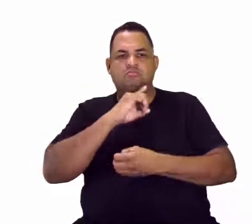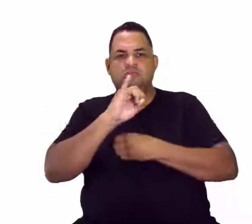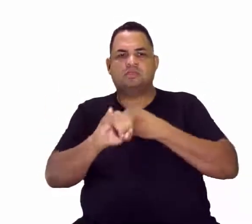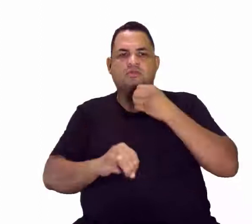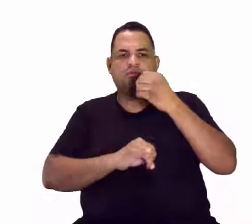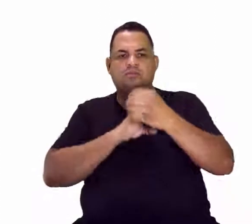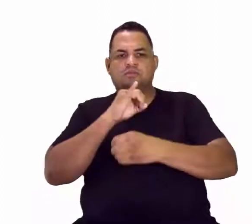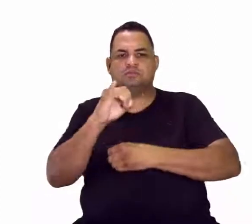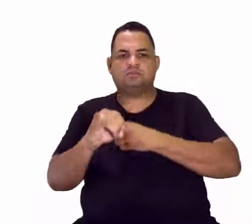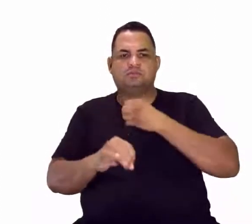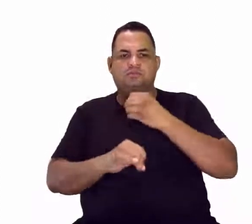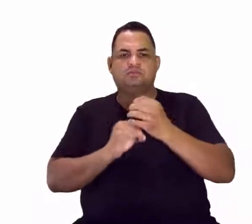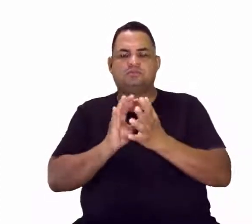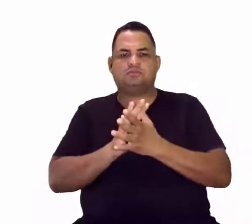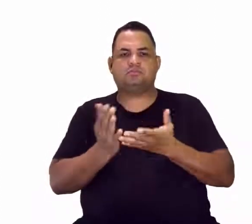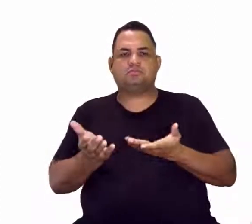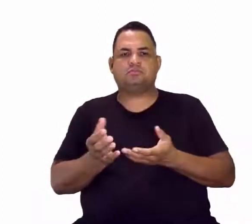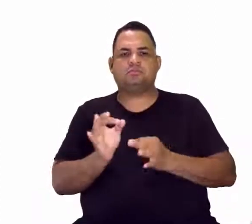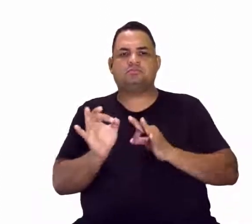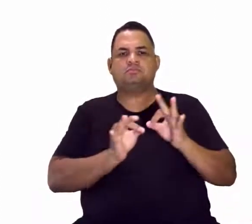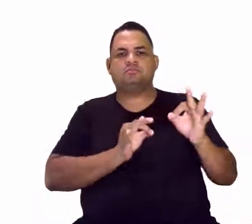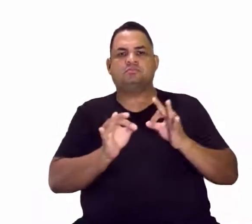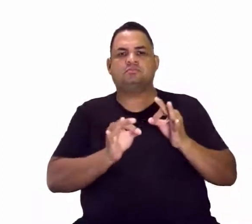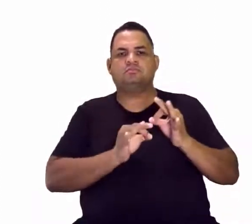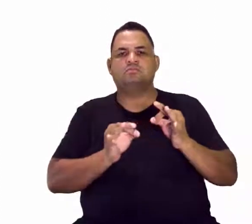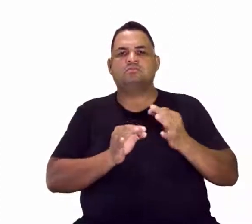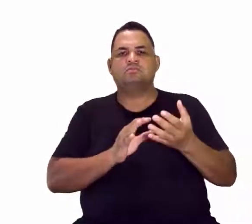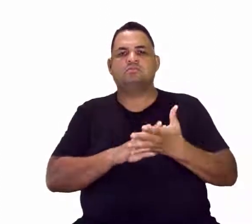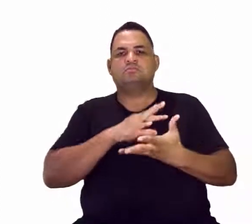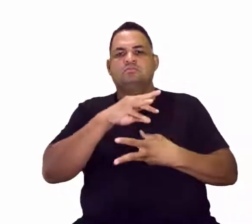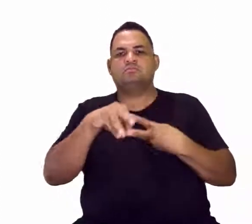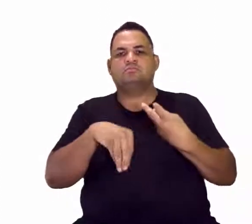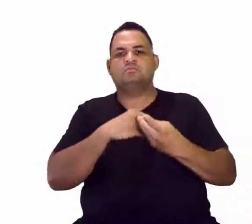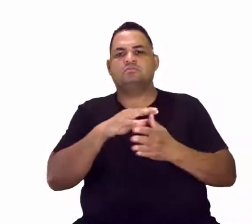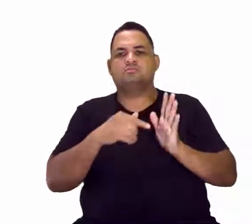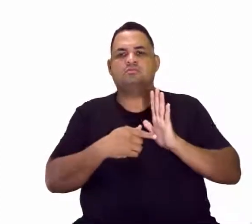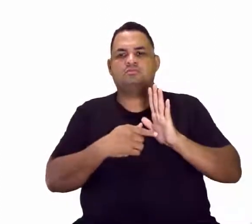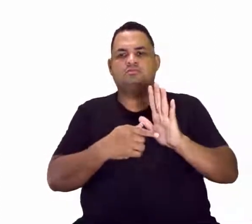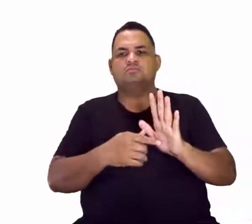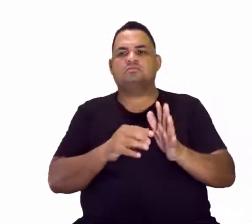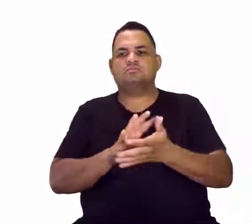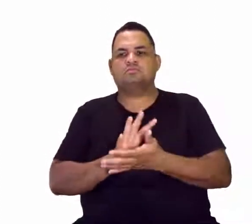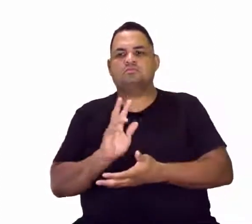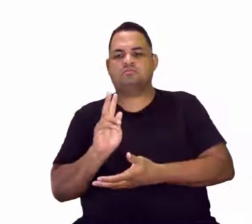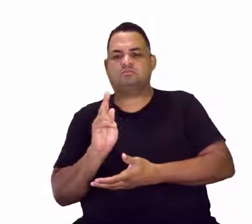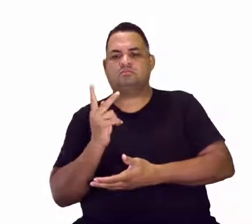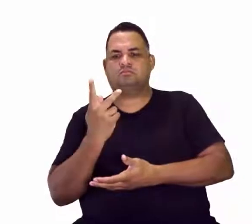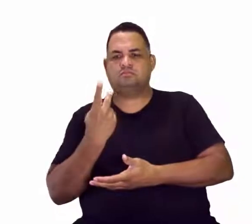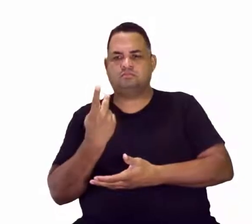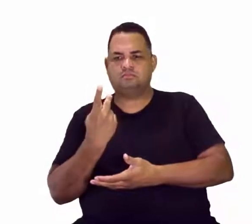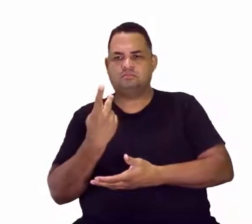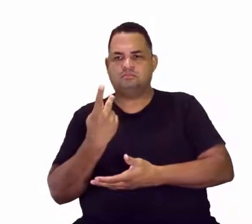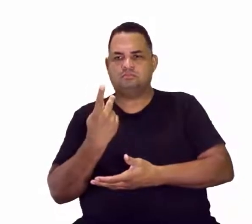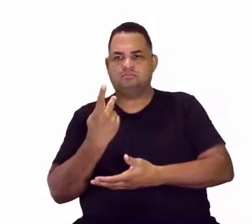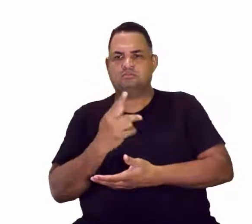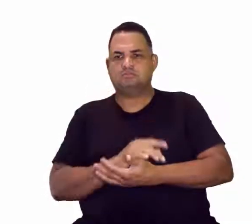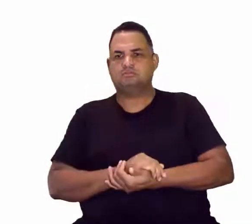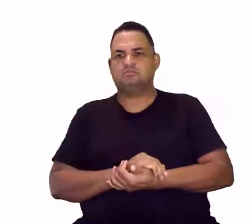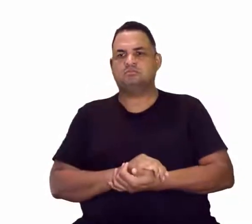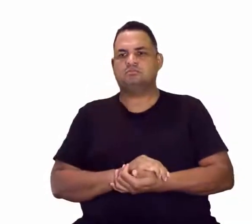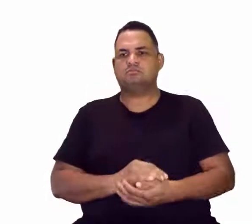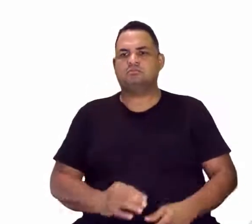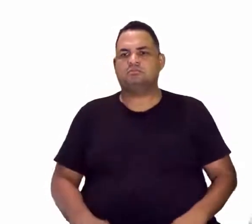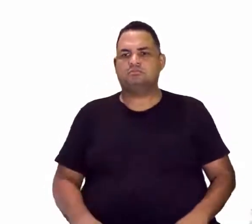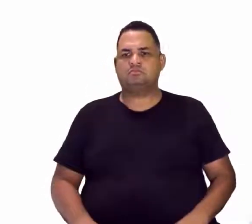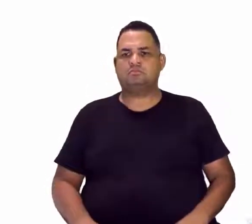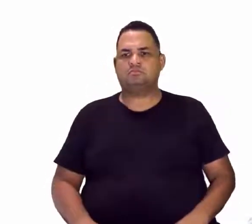de ionização, formando soluções que apresentam um íon, que nós